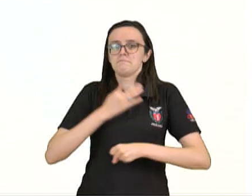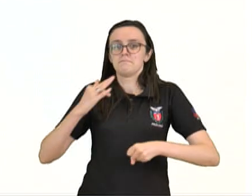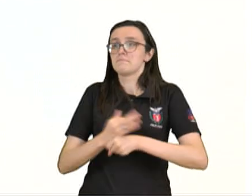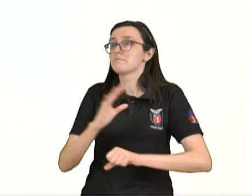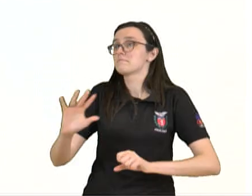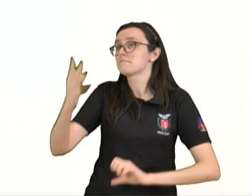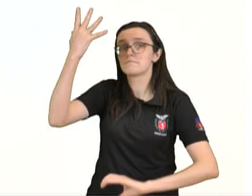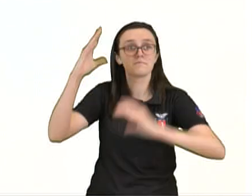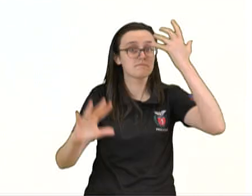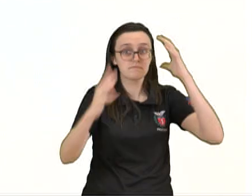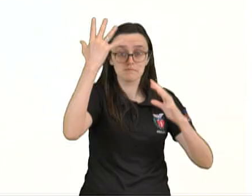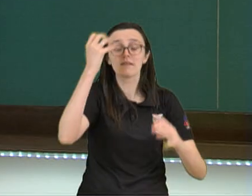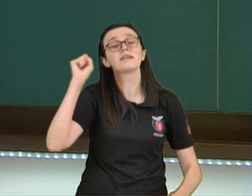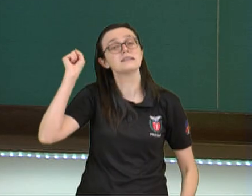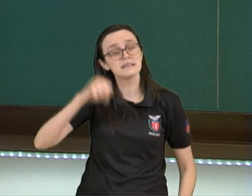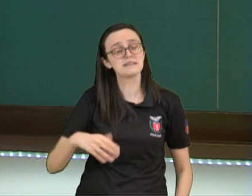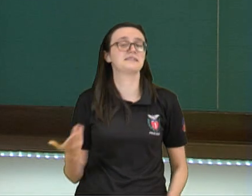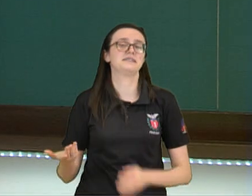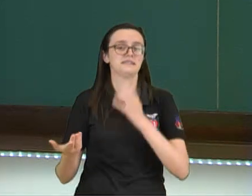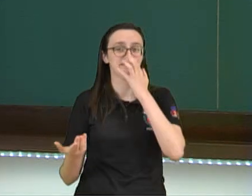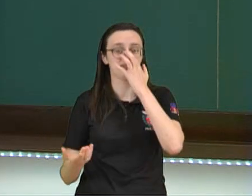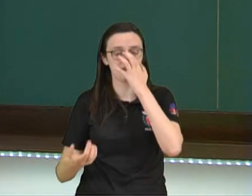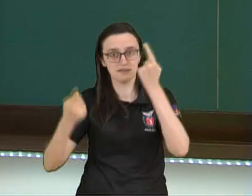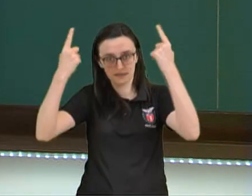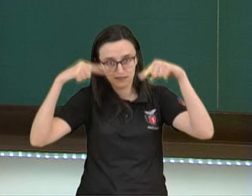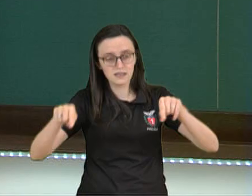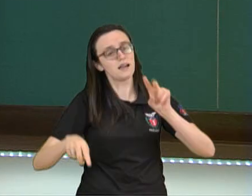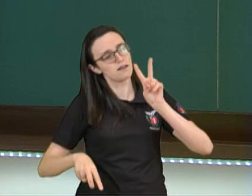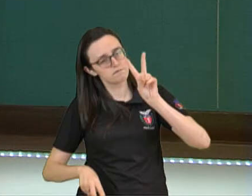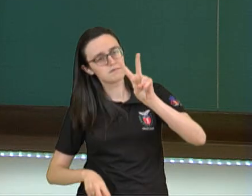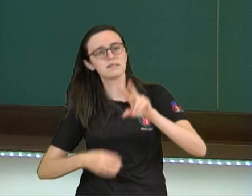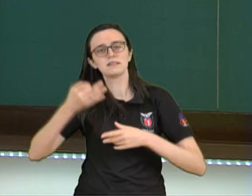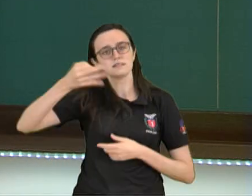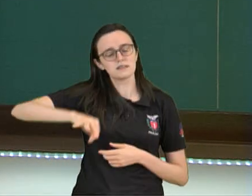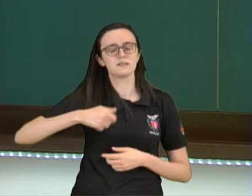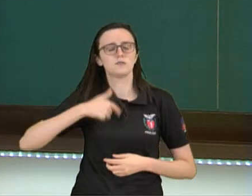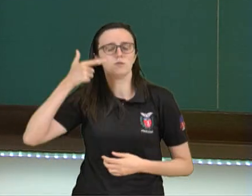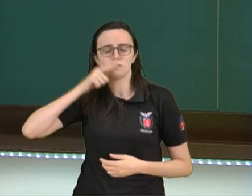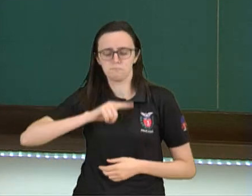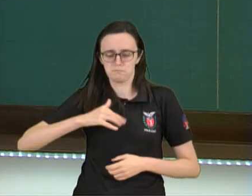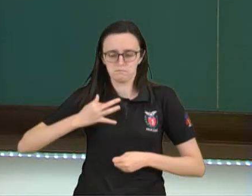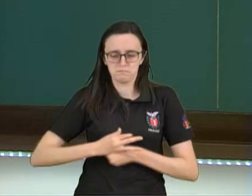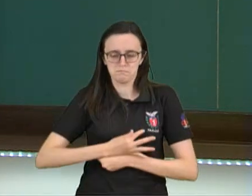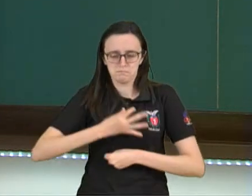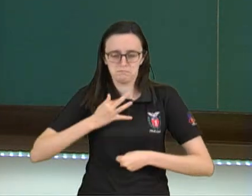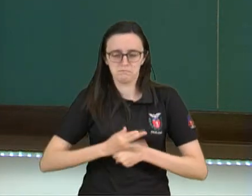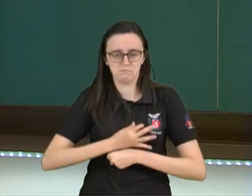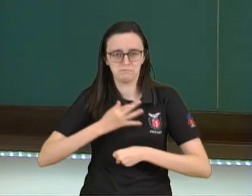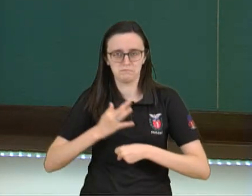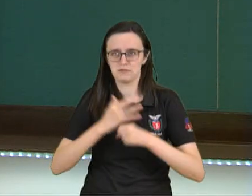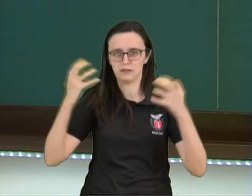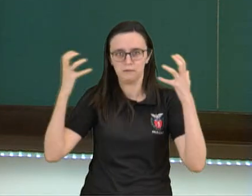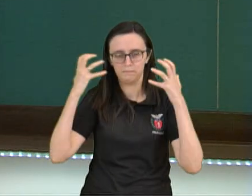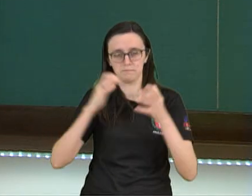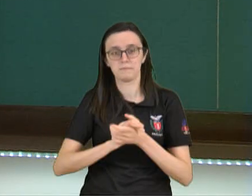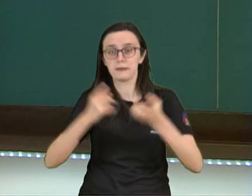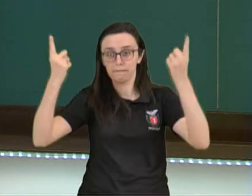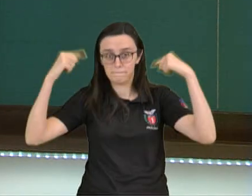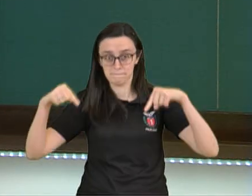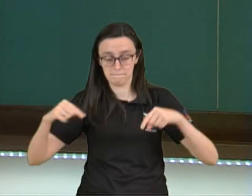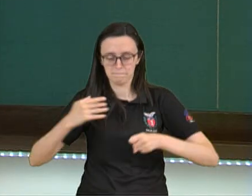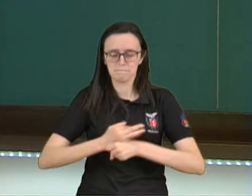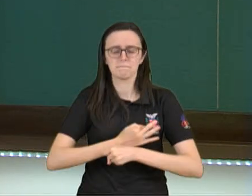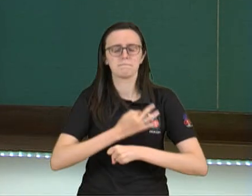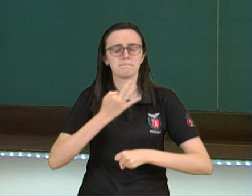situações adversas? Sim, verdade. O resiliente consegue resistir essa pressão. Resiliência é quando um